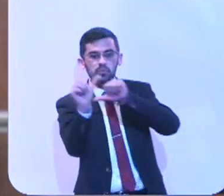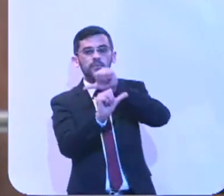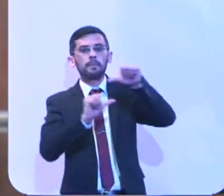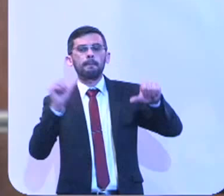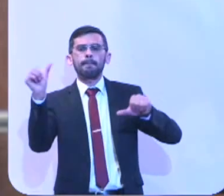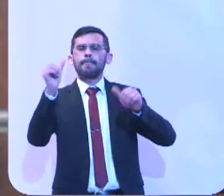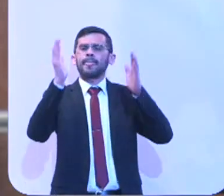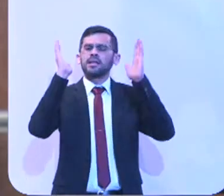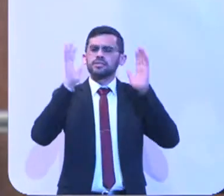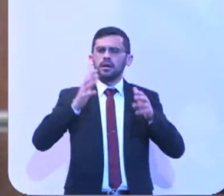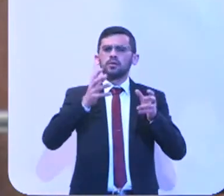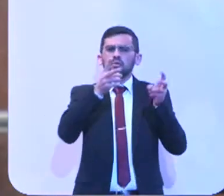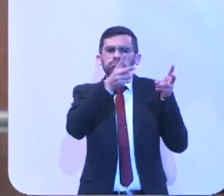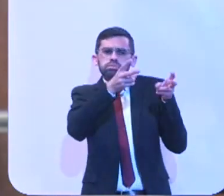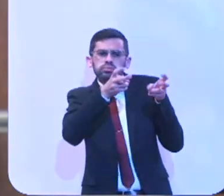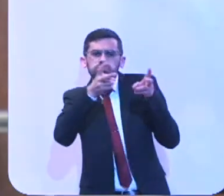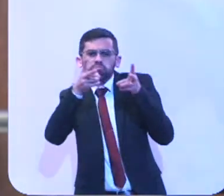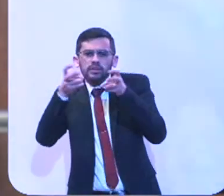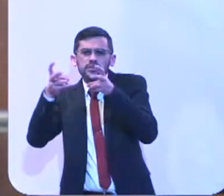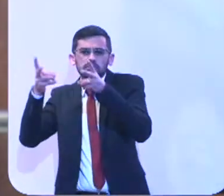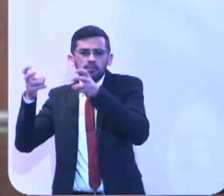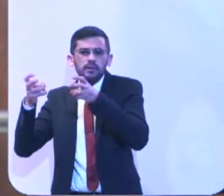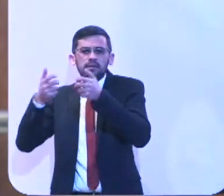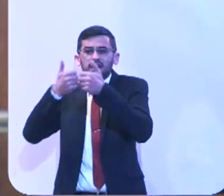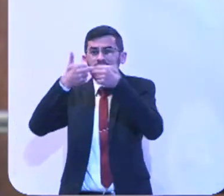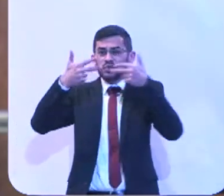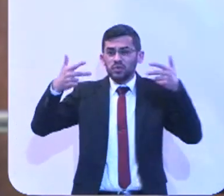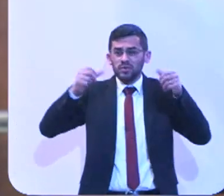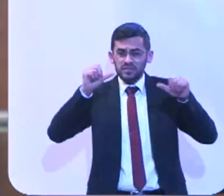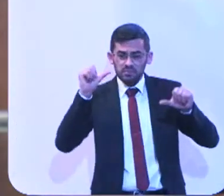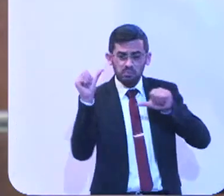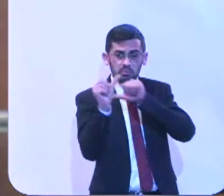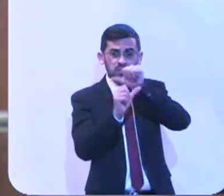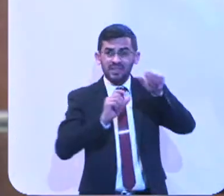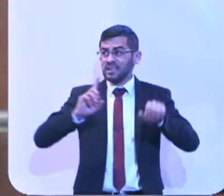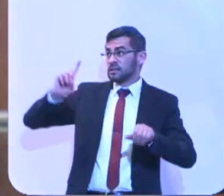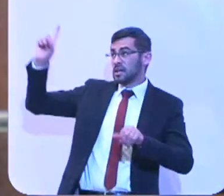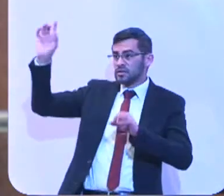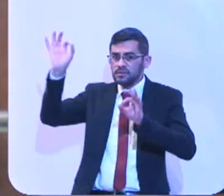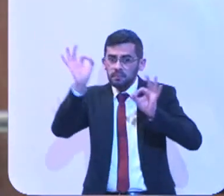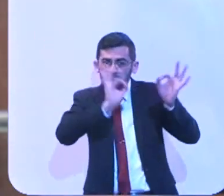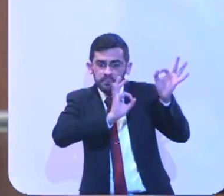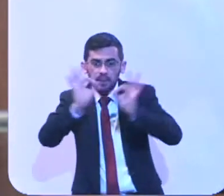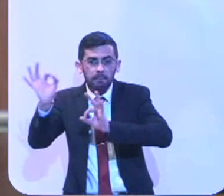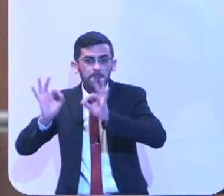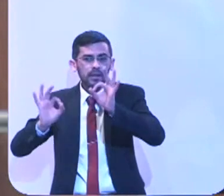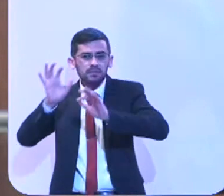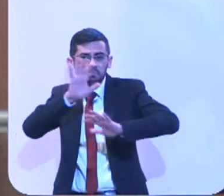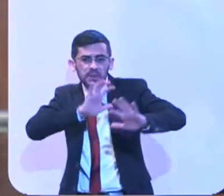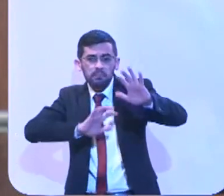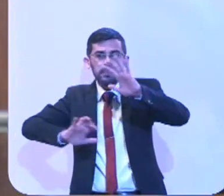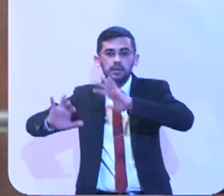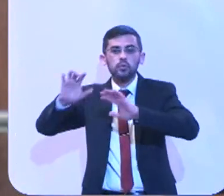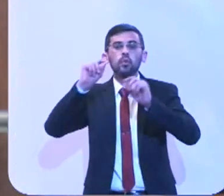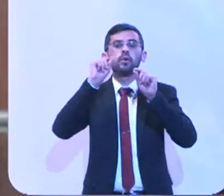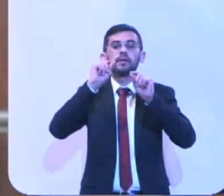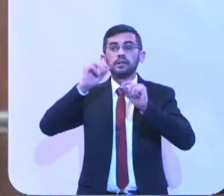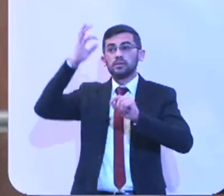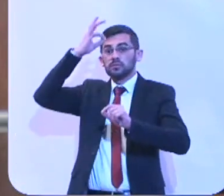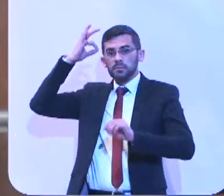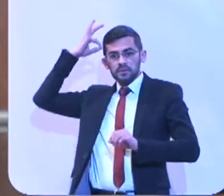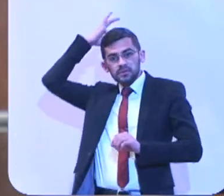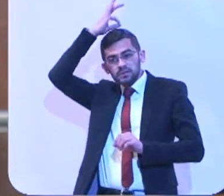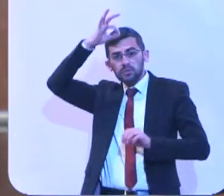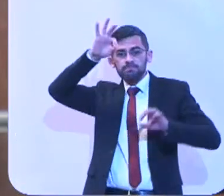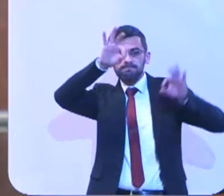já consigo ouvir o barulho dos ossos secos se juntando. Deus está preparando as estruturas para que o Espírito seja derramado em nossos